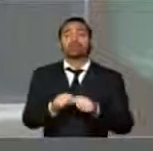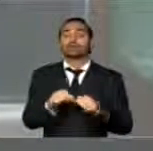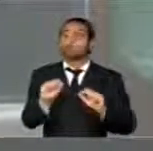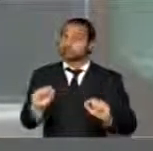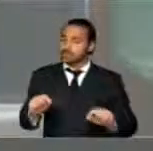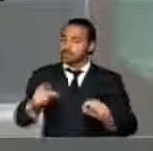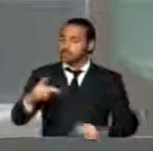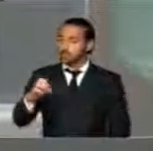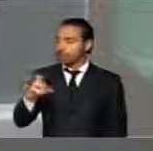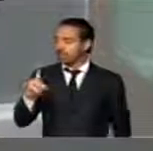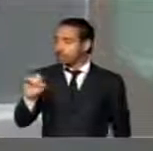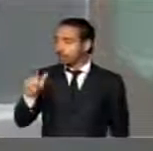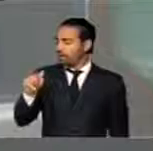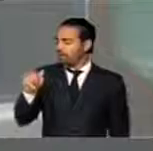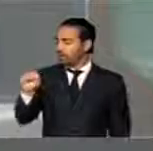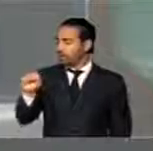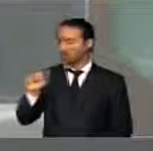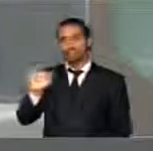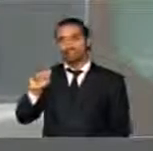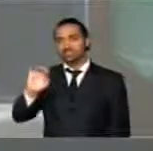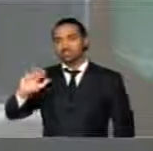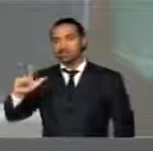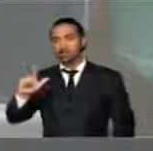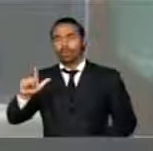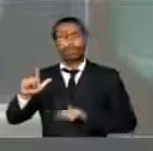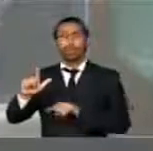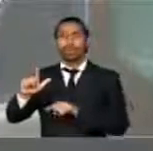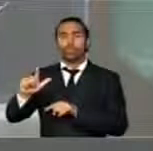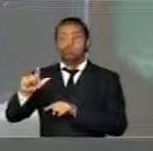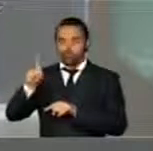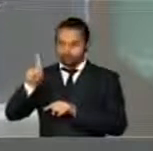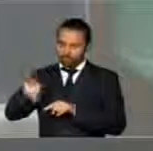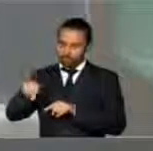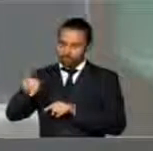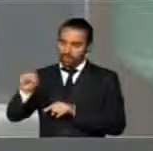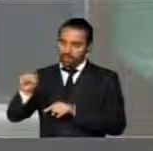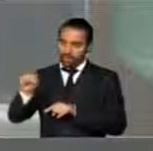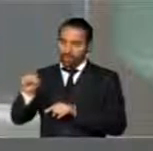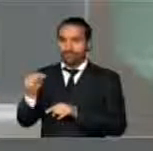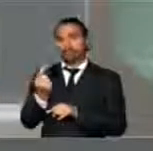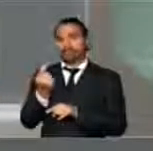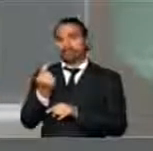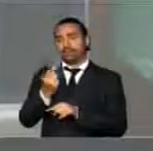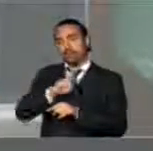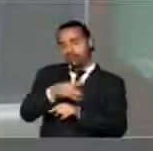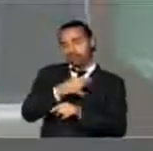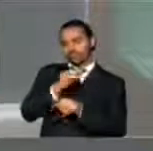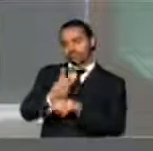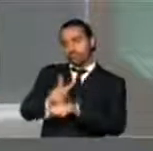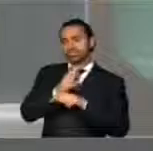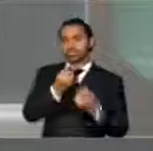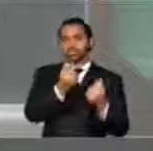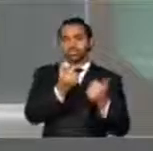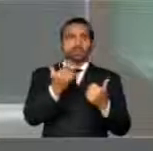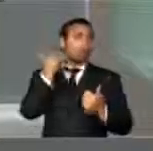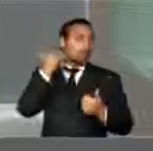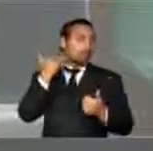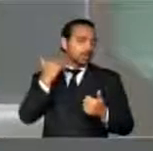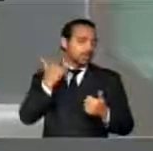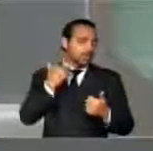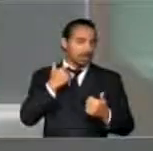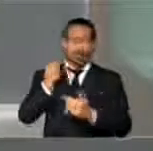que, evidentemente, se enquadram neste conceito do crime de